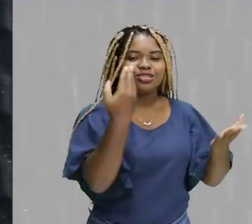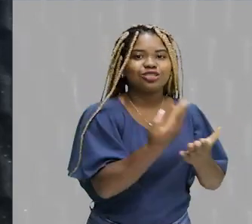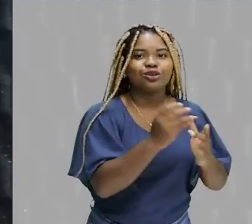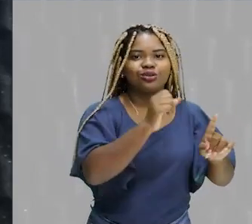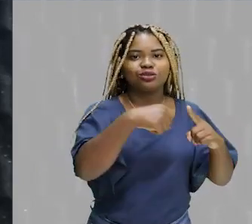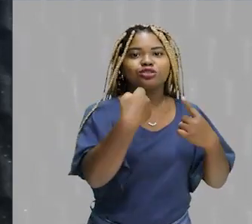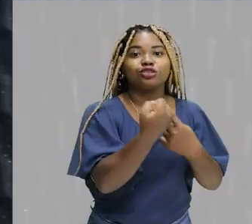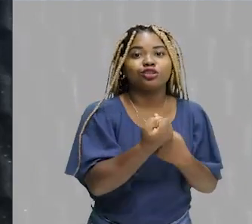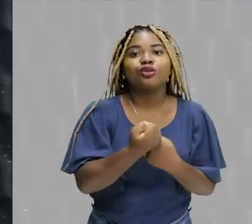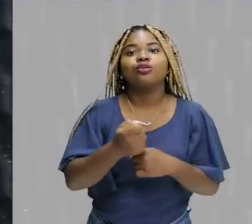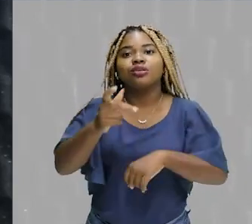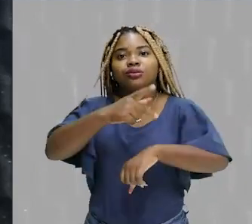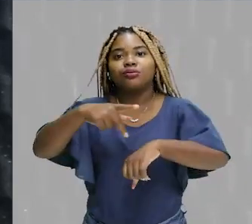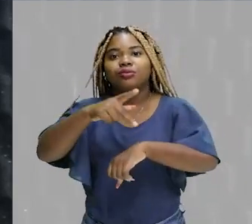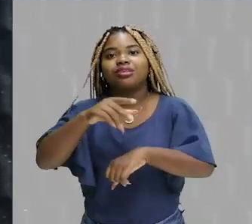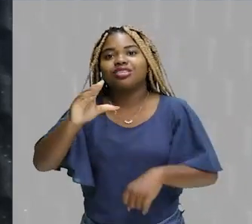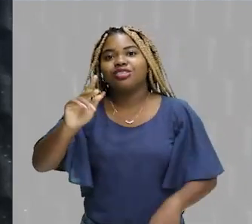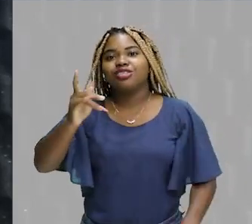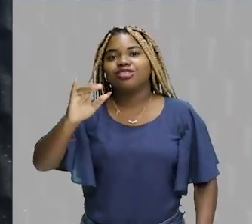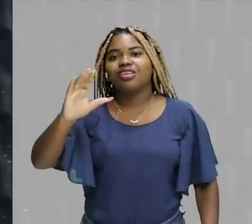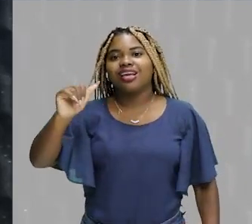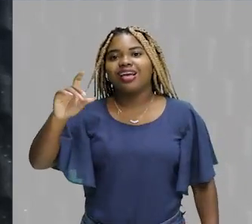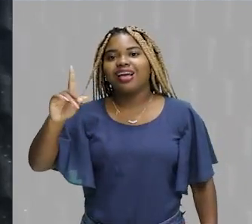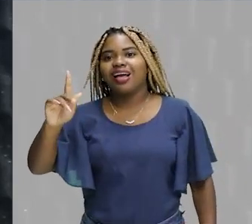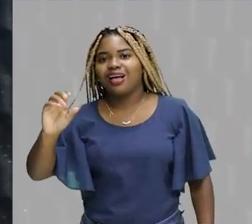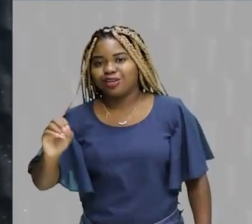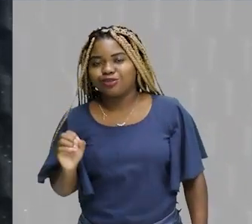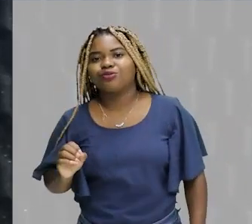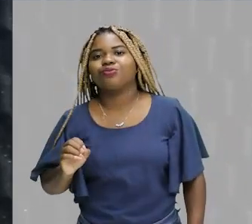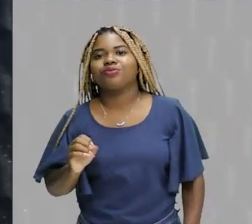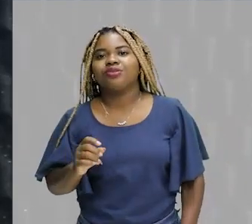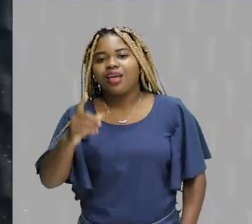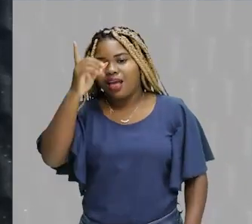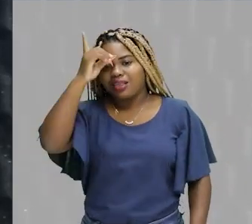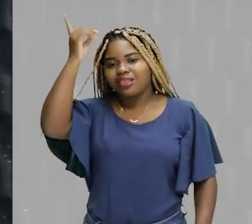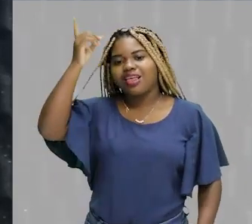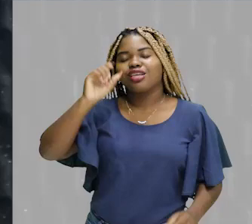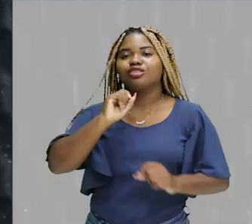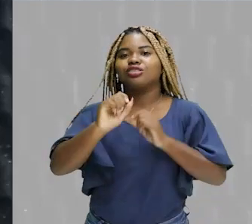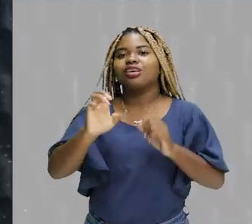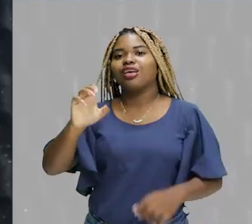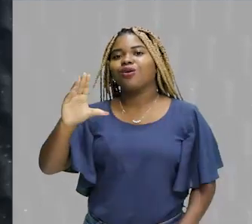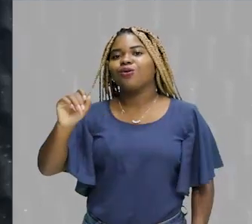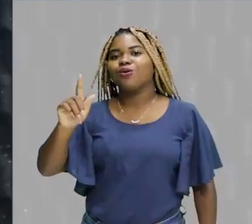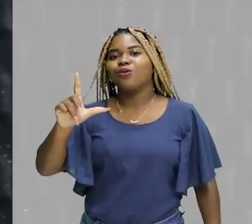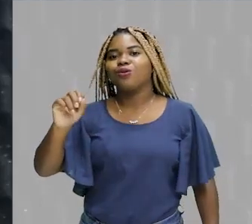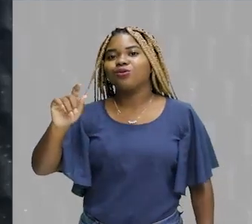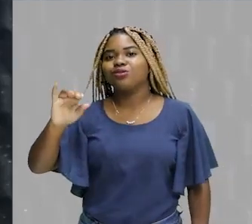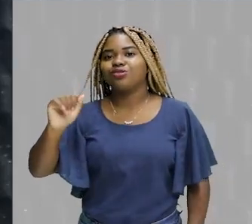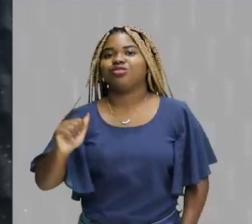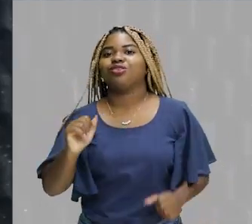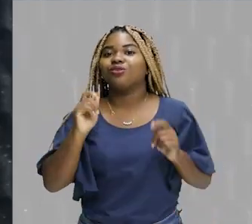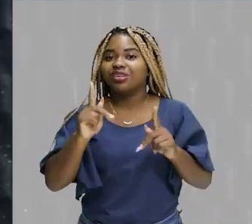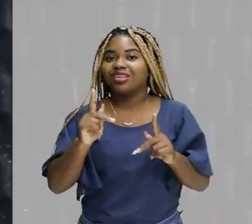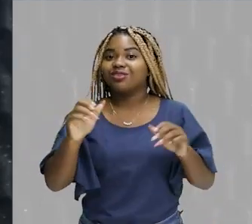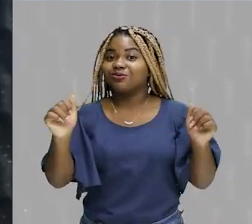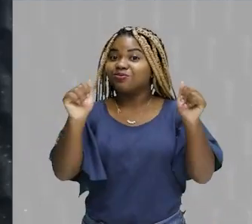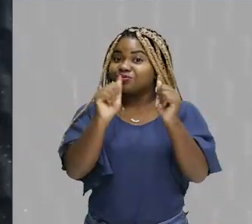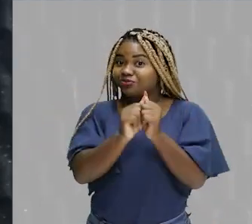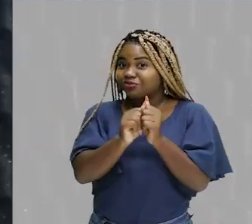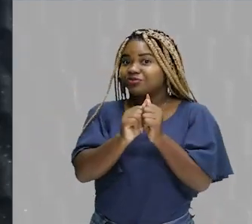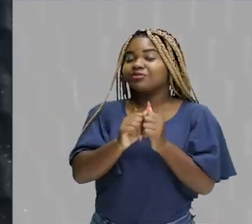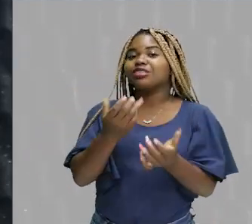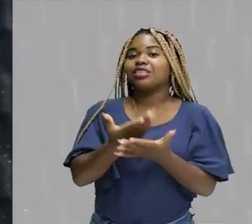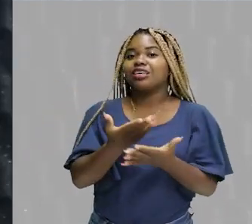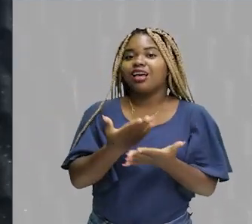Sociológica de Chicago, a ideia de ecologia urbana, beleza? Então vem junto comigo que essa aula vai ser show. Mas